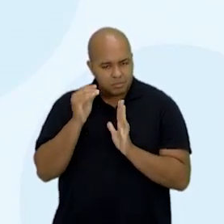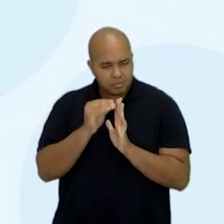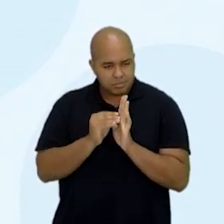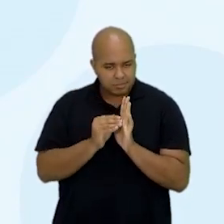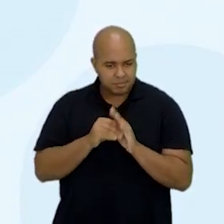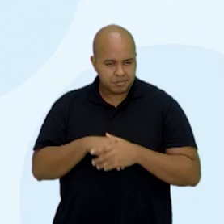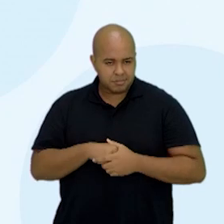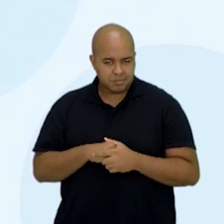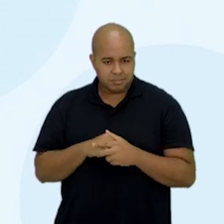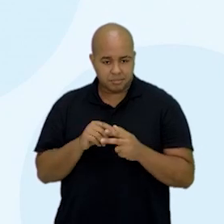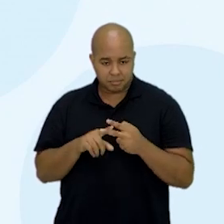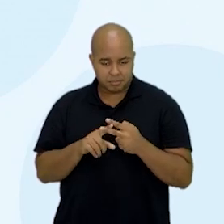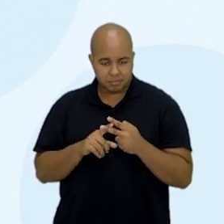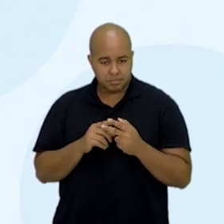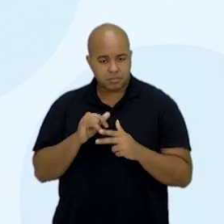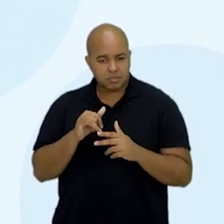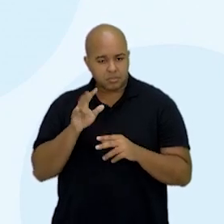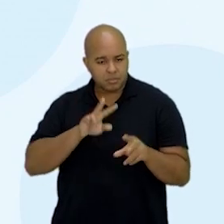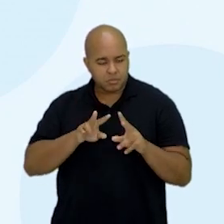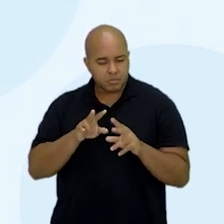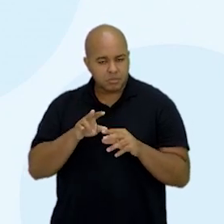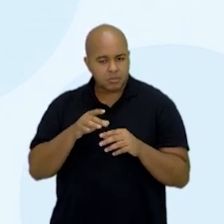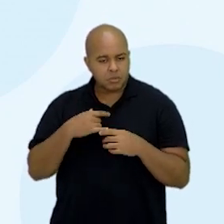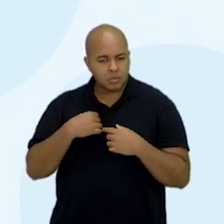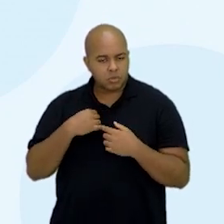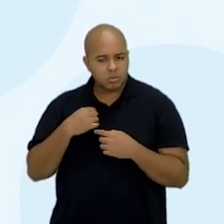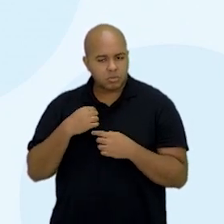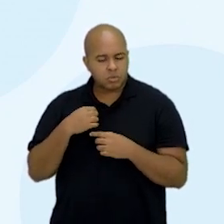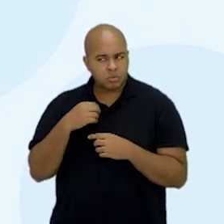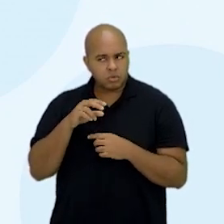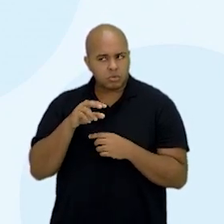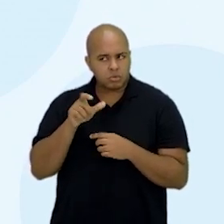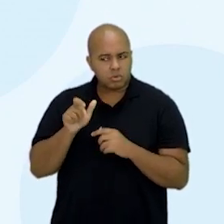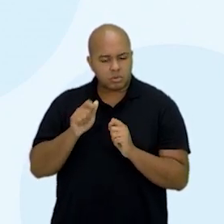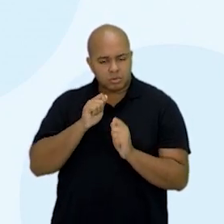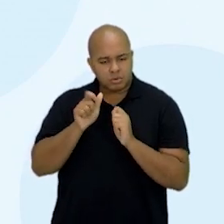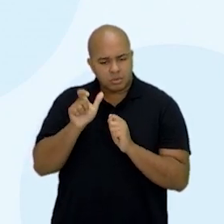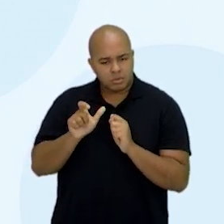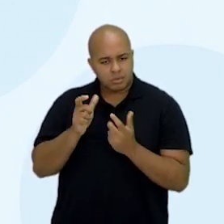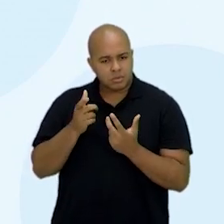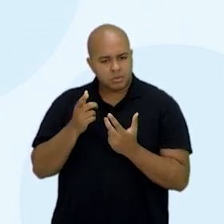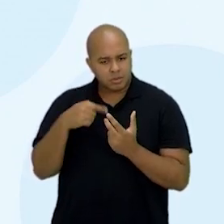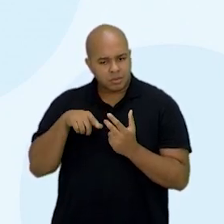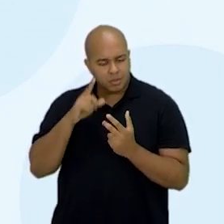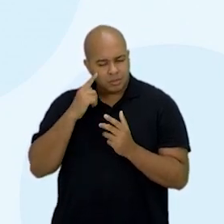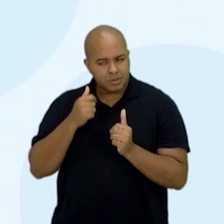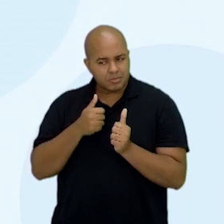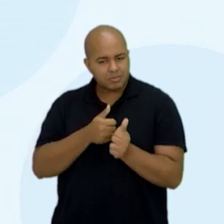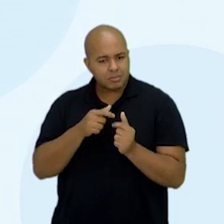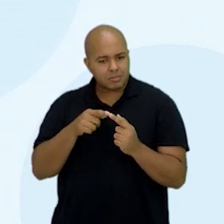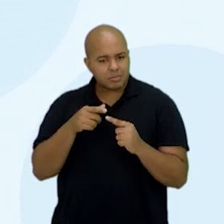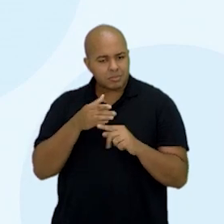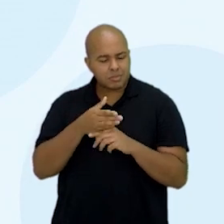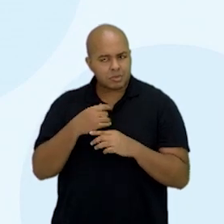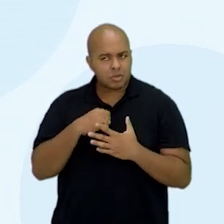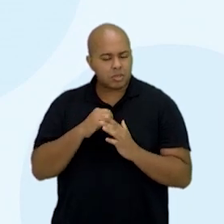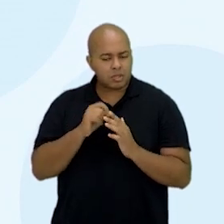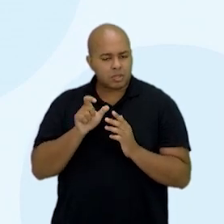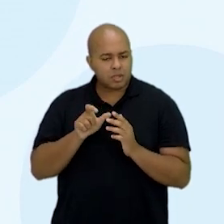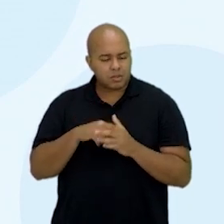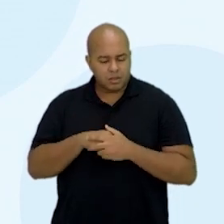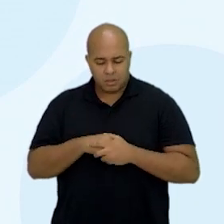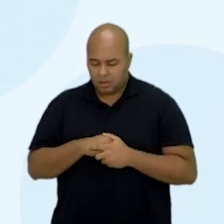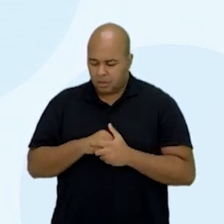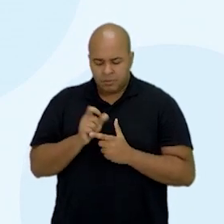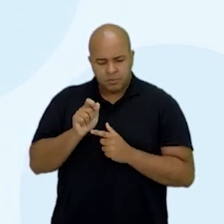a sentença da interviewers os entrevistadores vão se direcionar a quem né